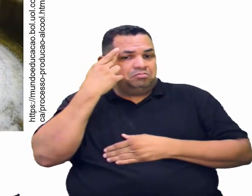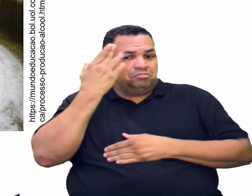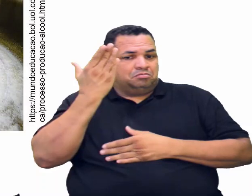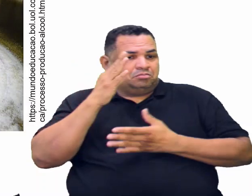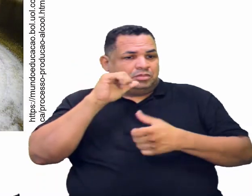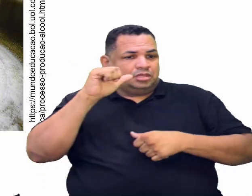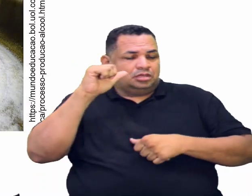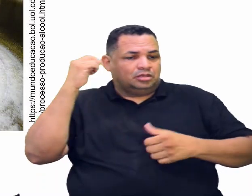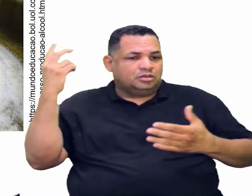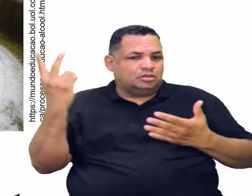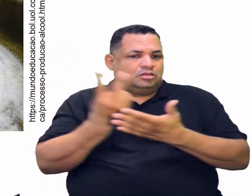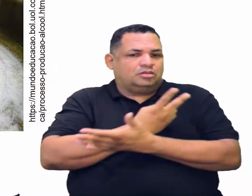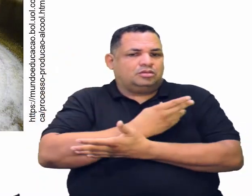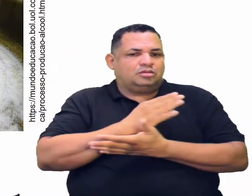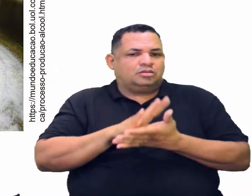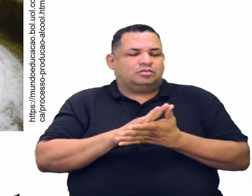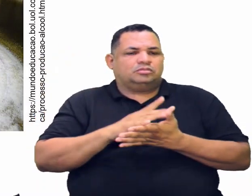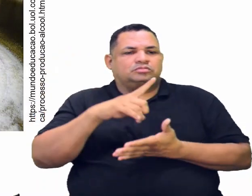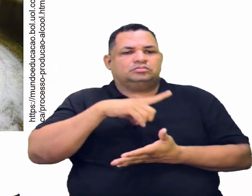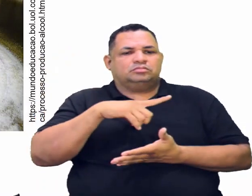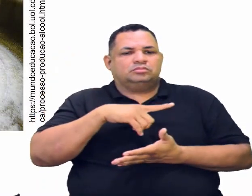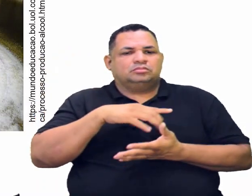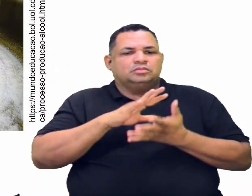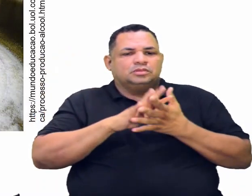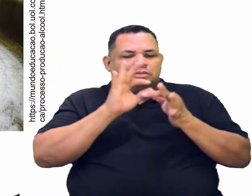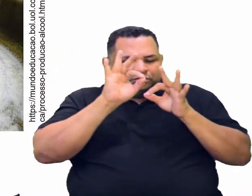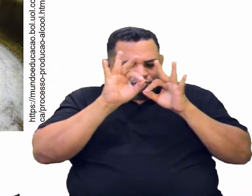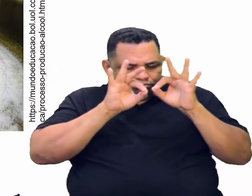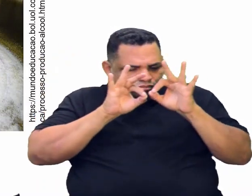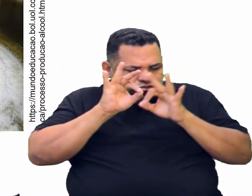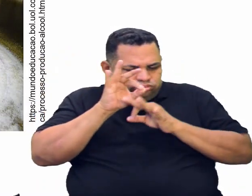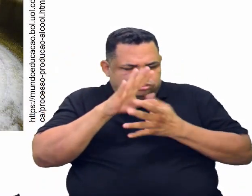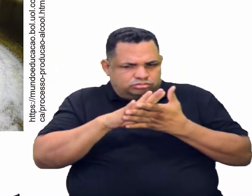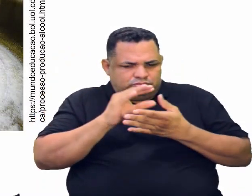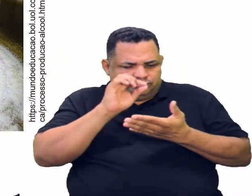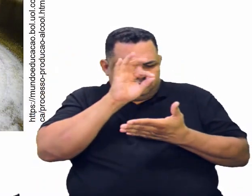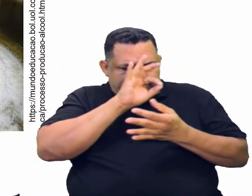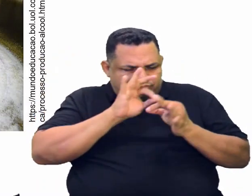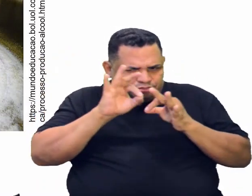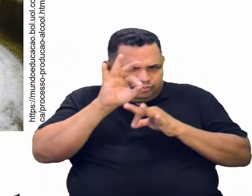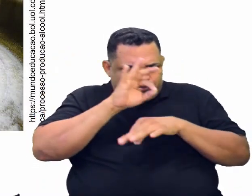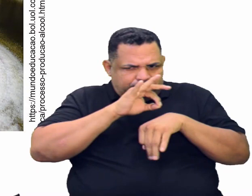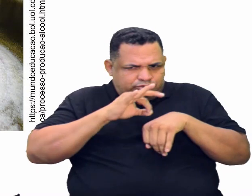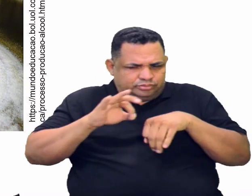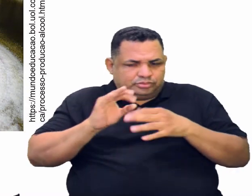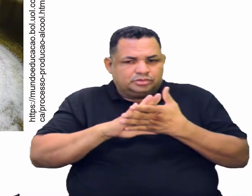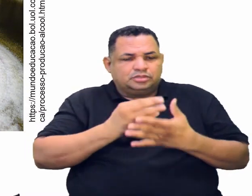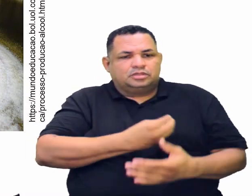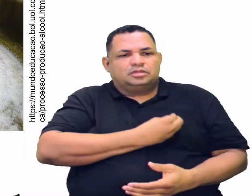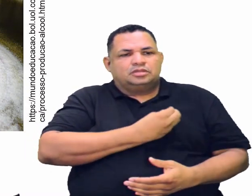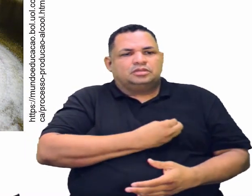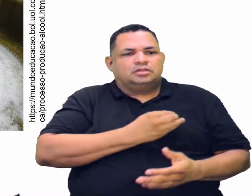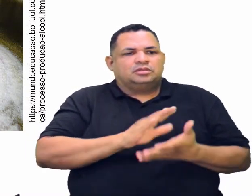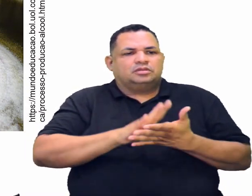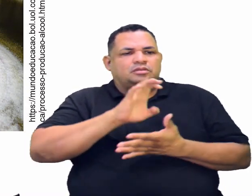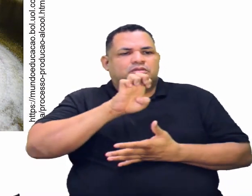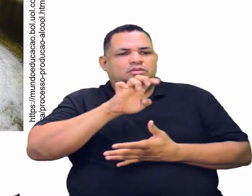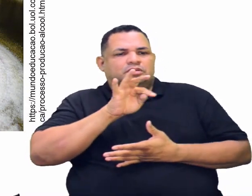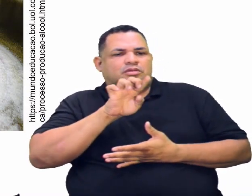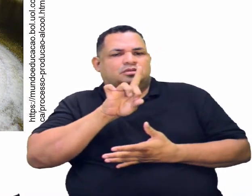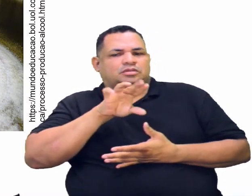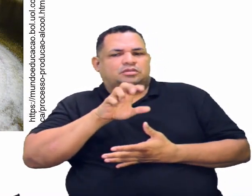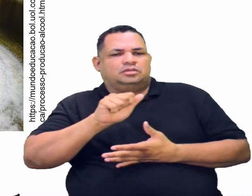vai ocorrer a partir da ação de micro-organismos, tá? O etanol, produzido a partir